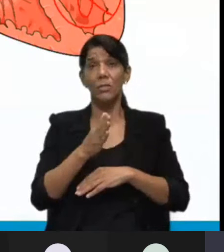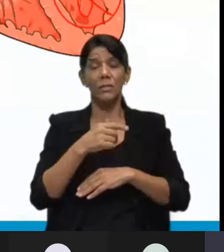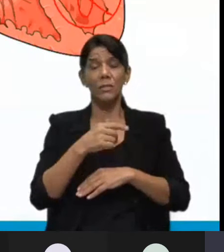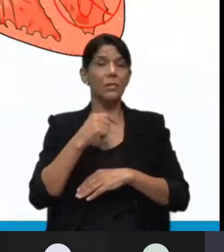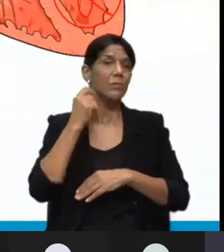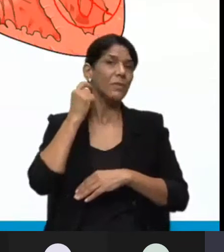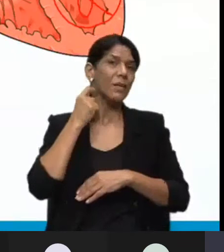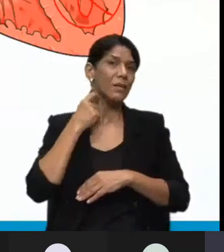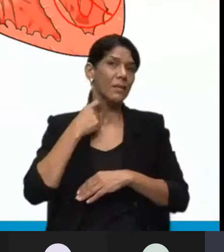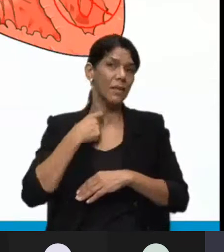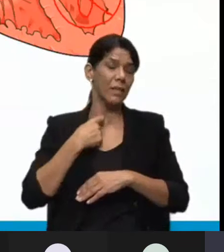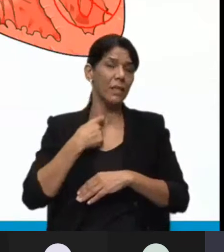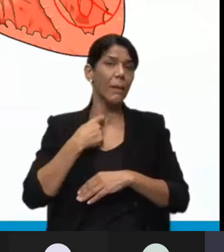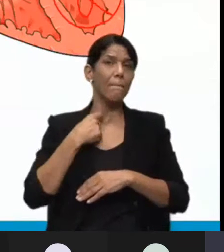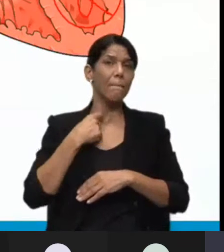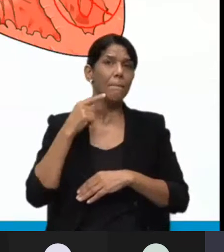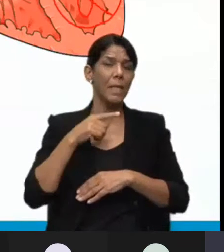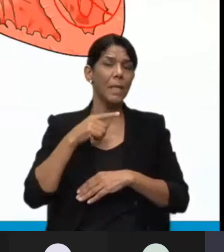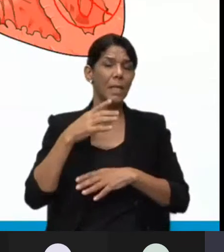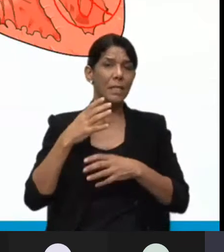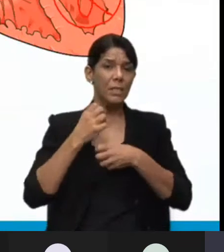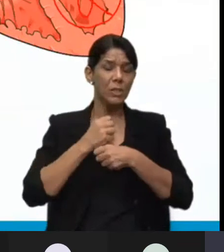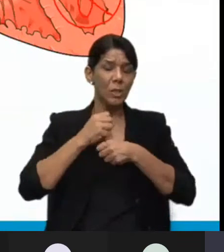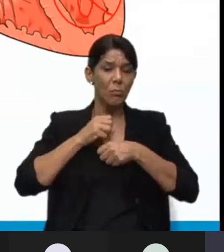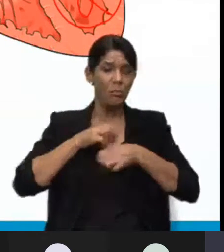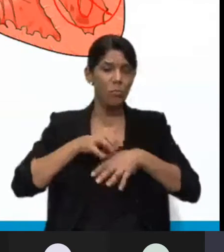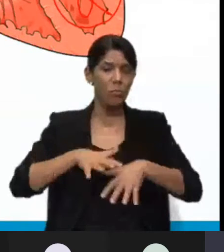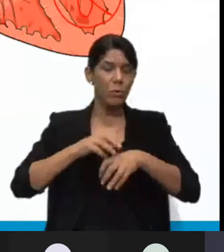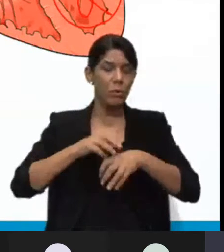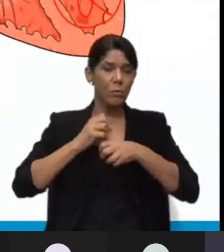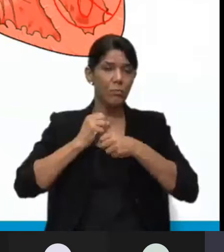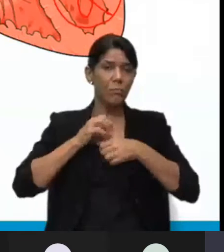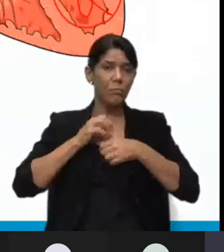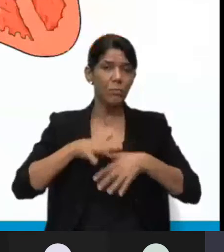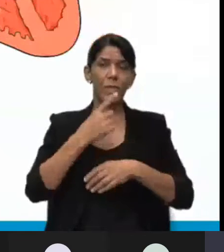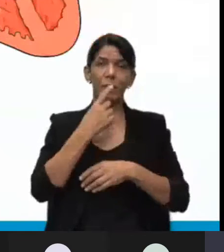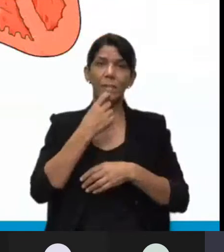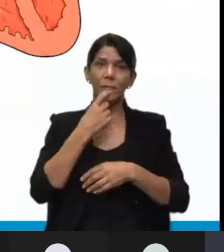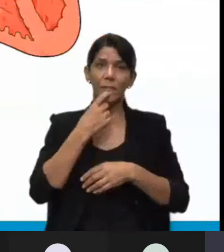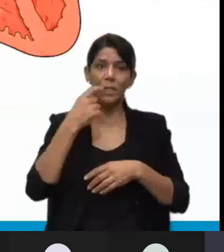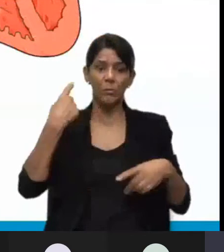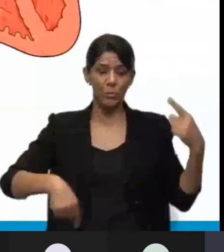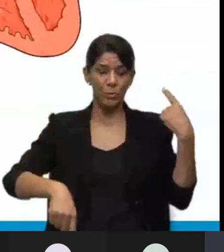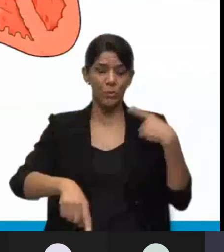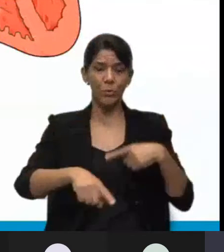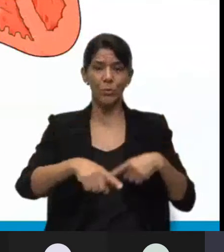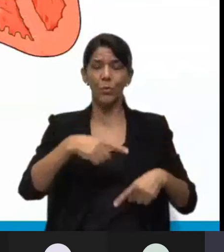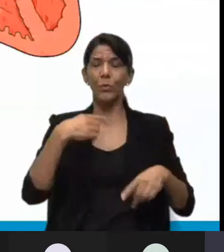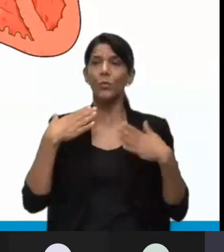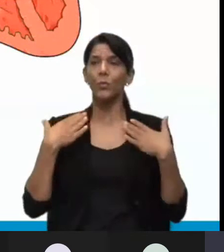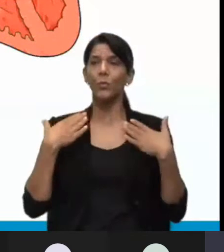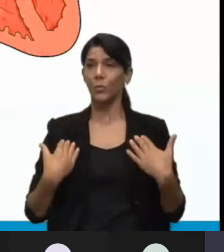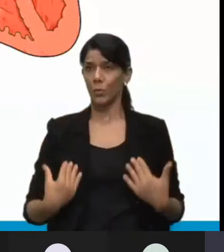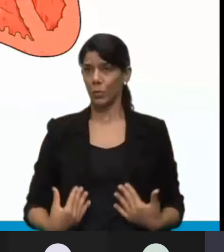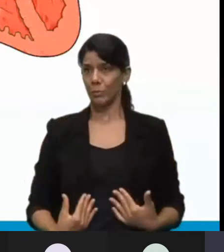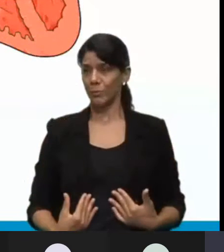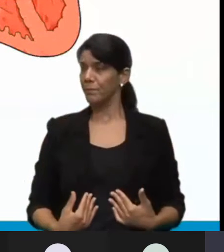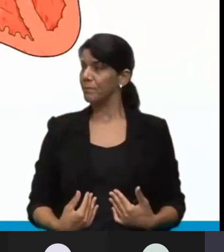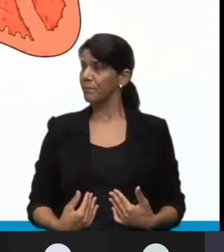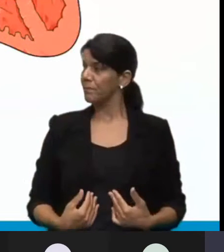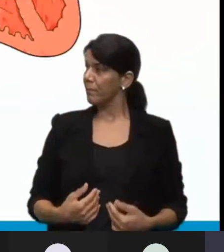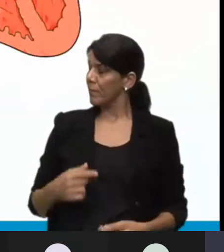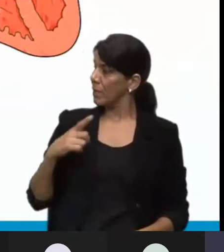minha artéria aórtica para que seja então bombeada, né, levada aí esse sangue para os demais tecidos do meu corpo.